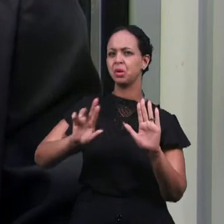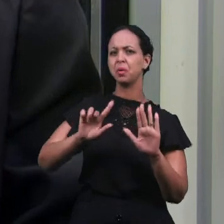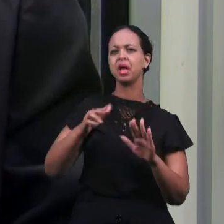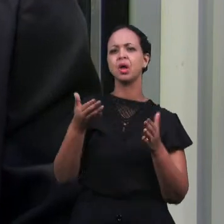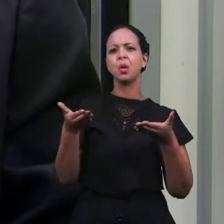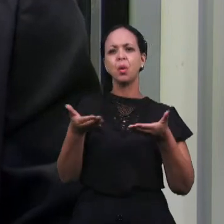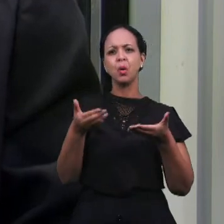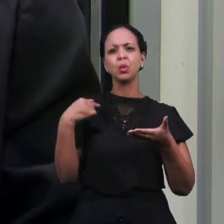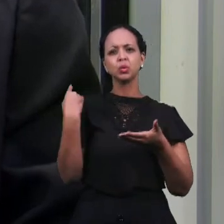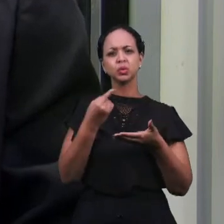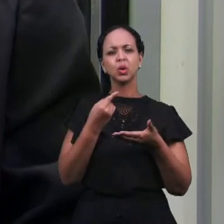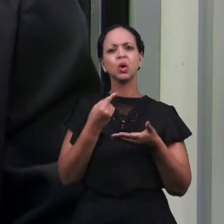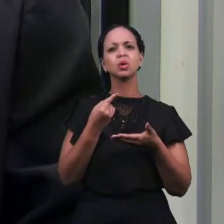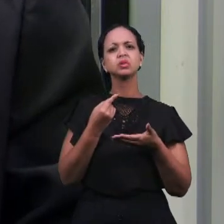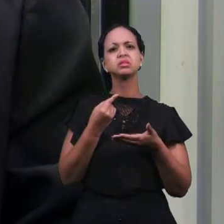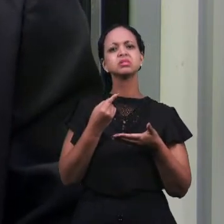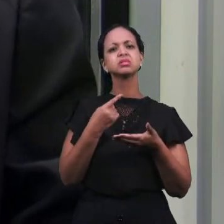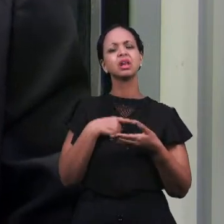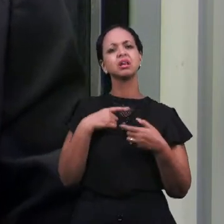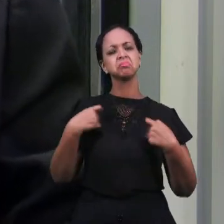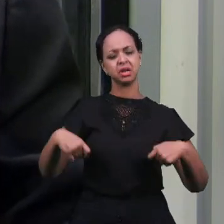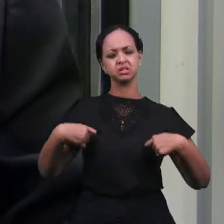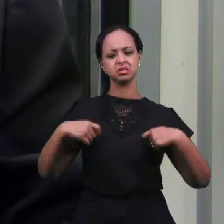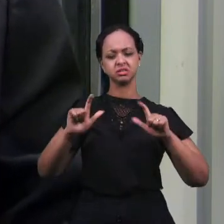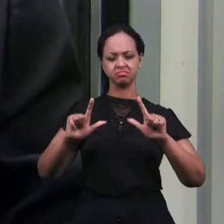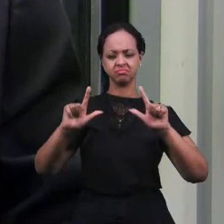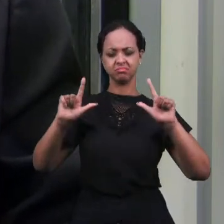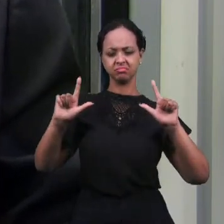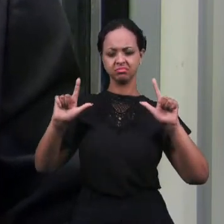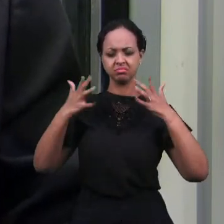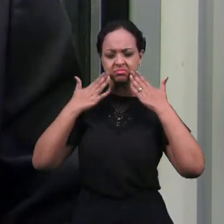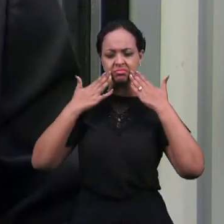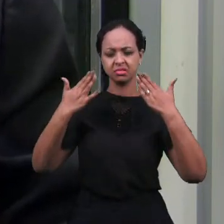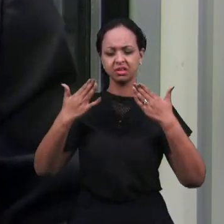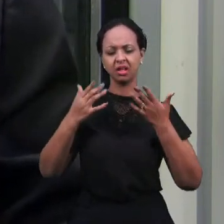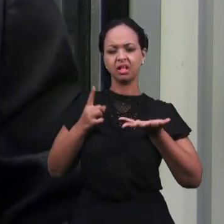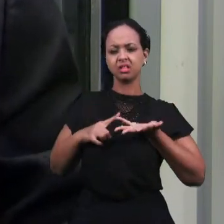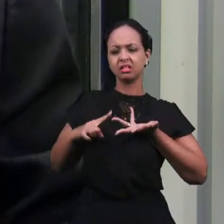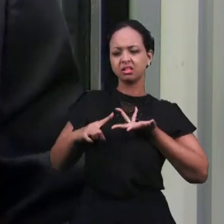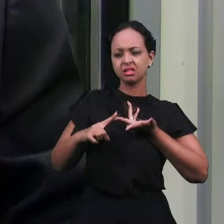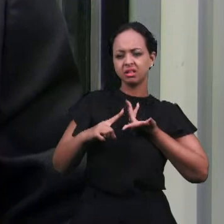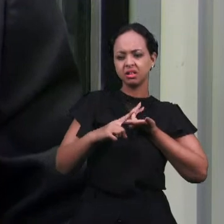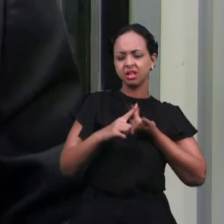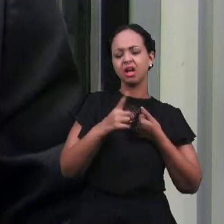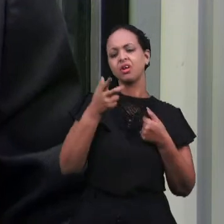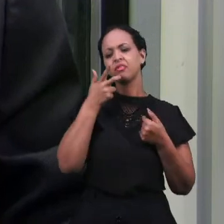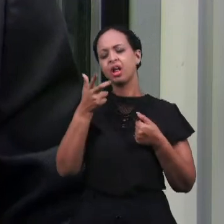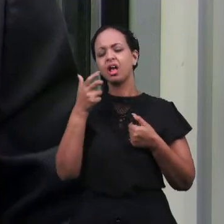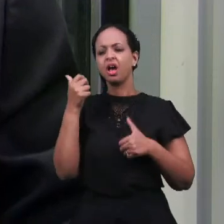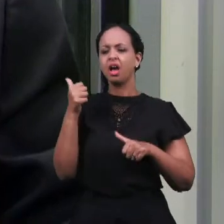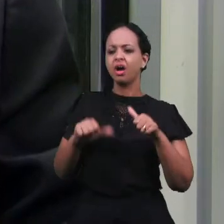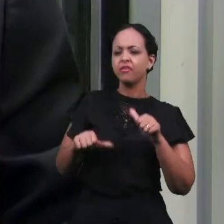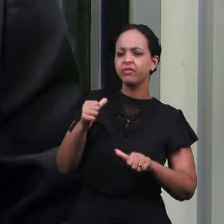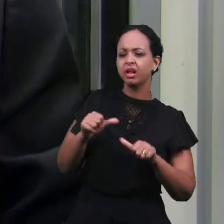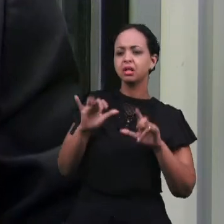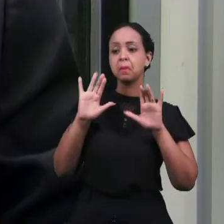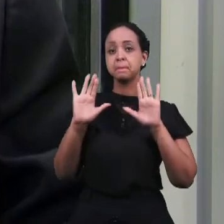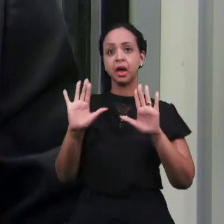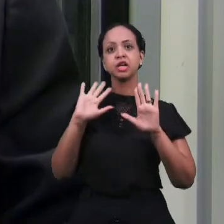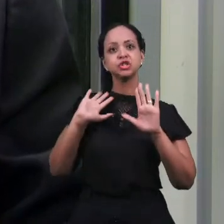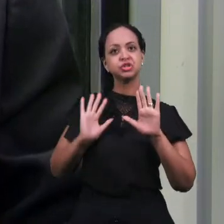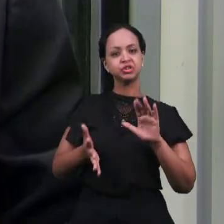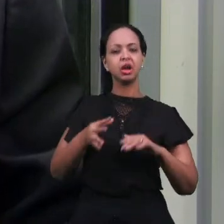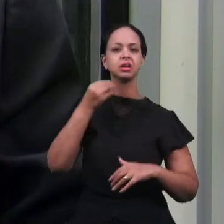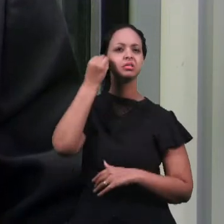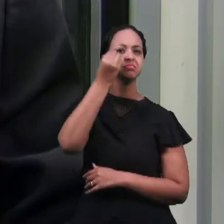hoje, né? A necessidade, né, de se apresentar, as informações, etc., para fazer uma avaliação. Mas era tudo de uma